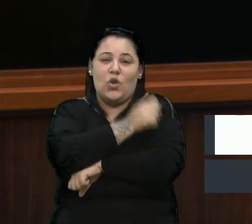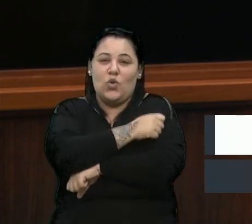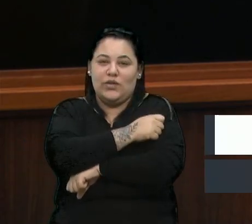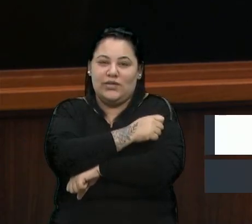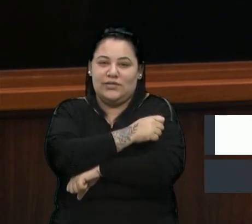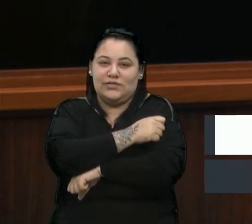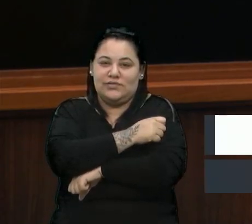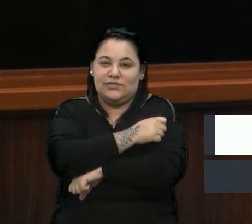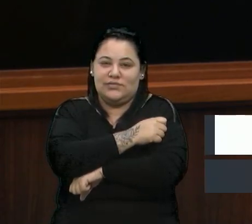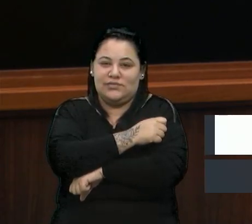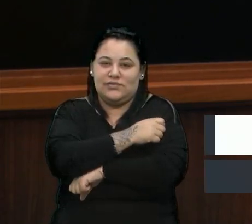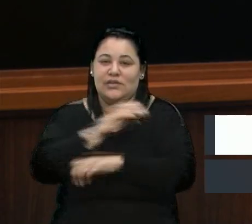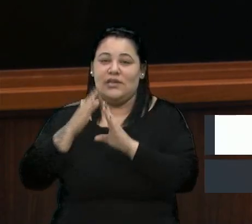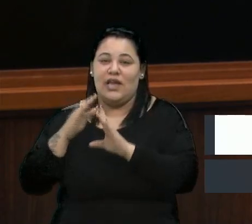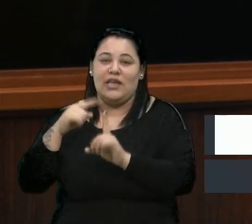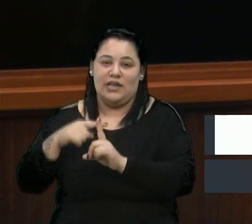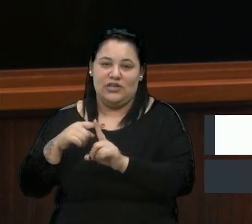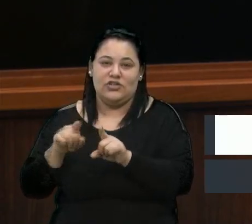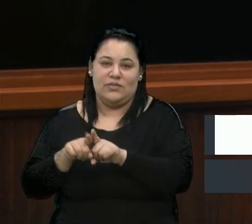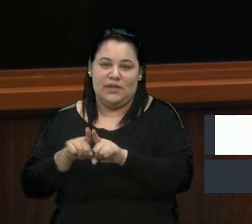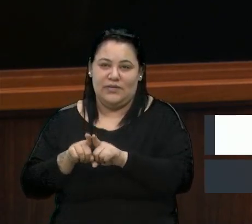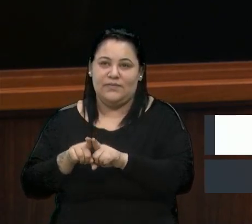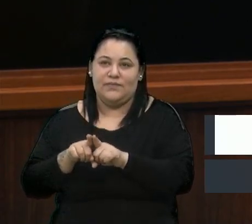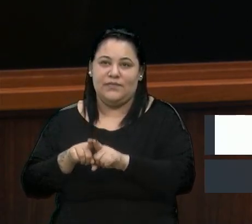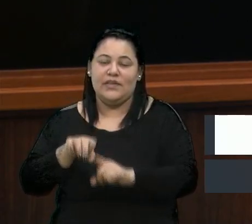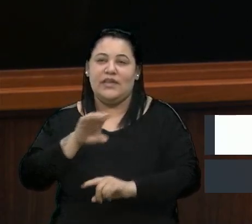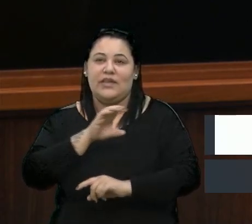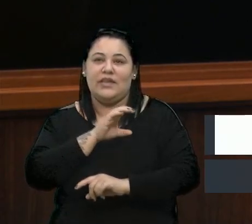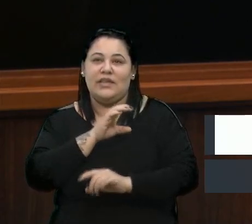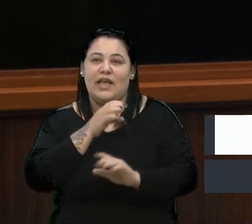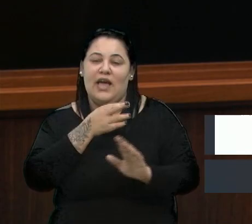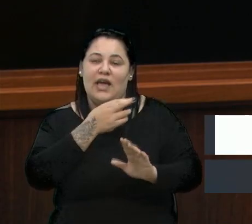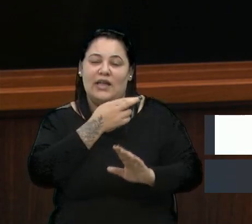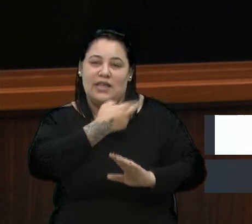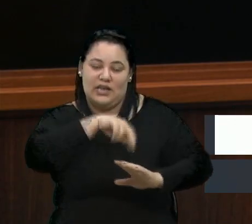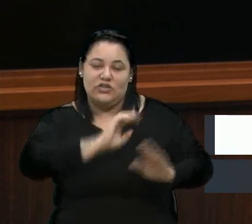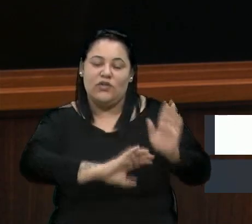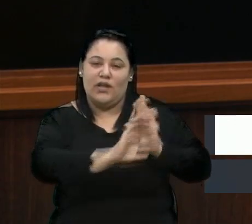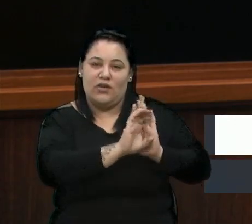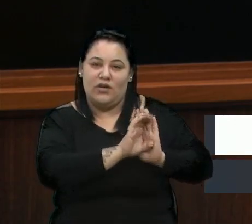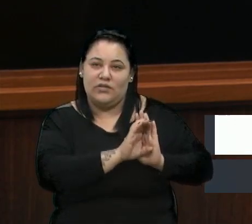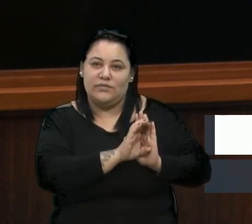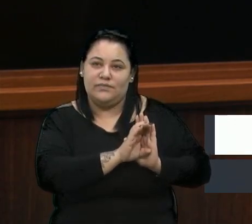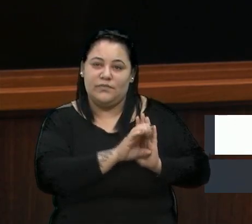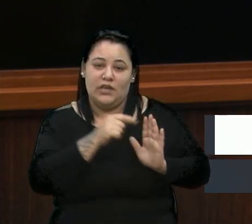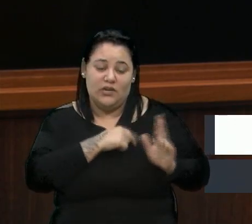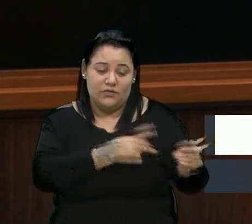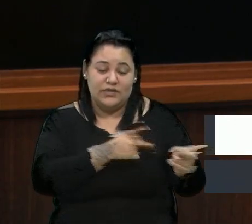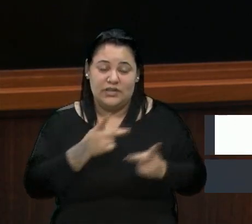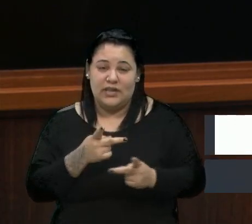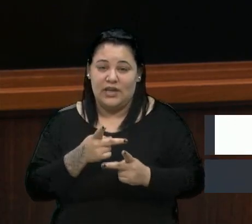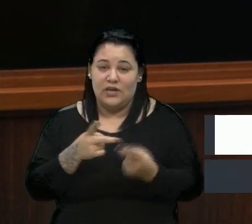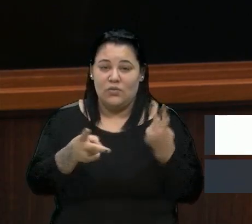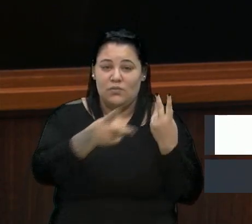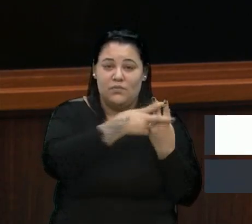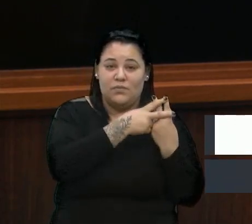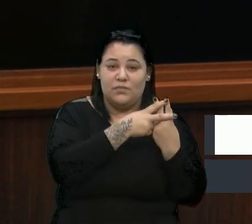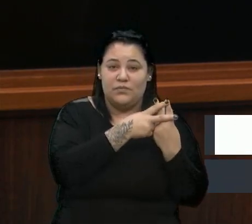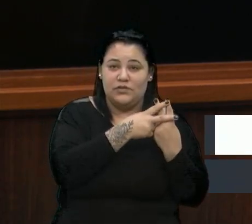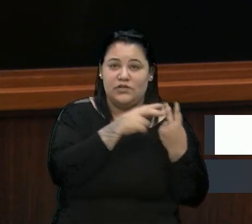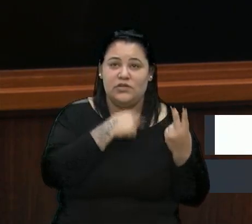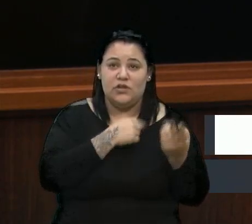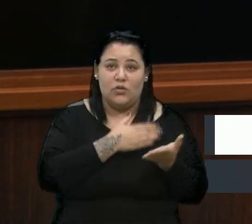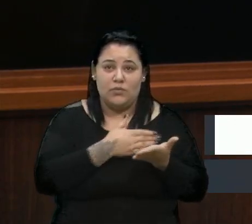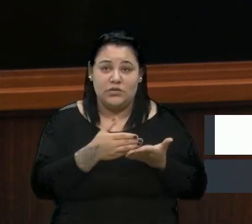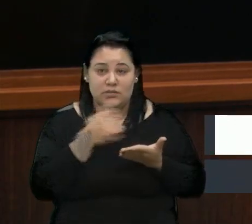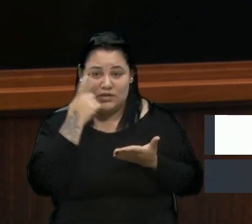Crisma, a Crisma lá dos Capuchinhos me levaram visitar o presídio. E eu comecei a me interessar.